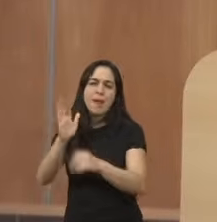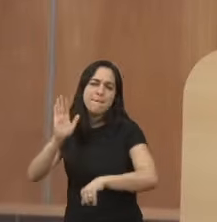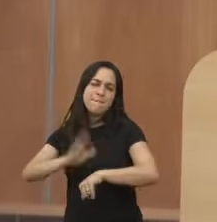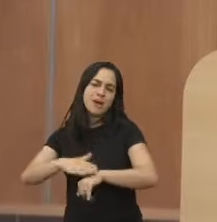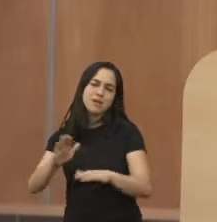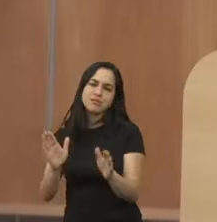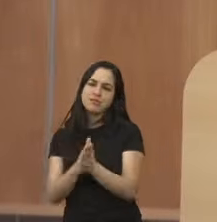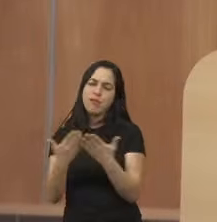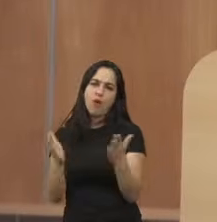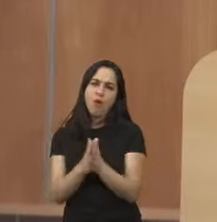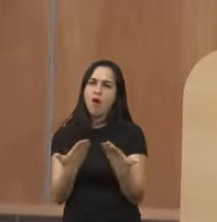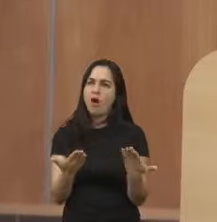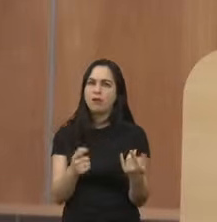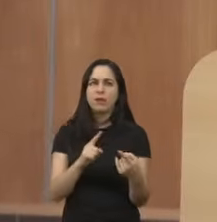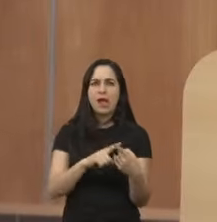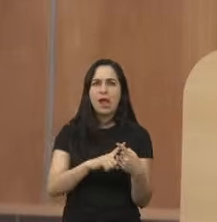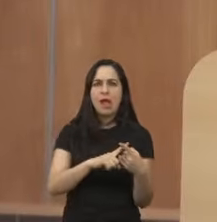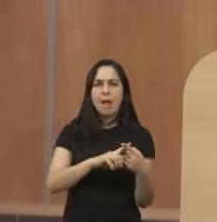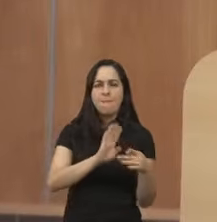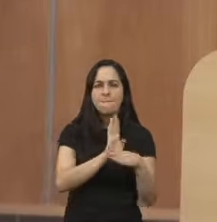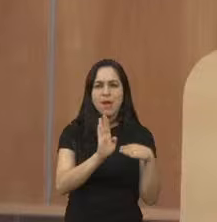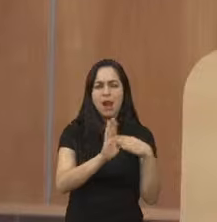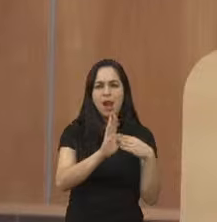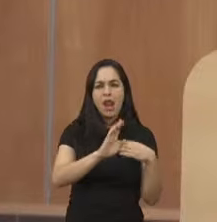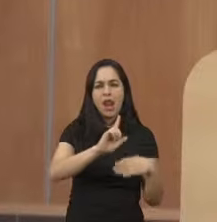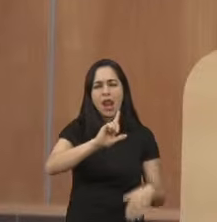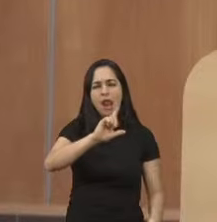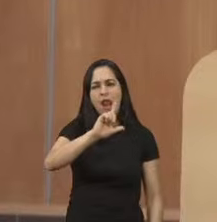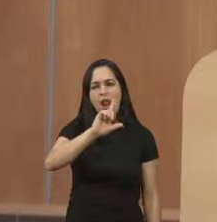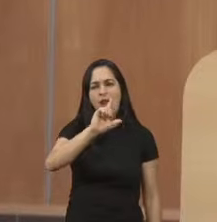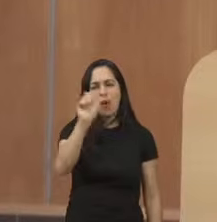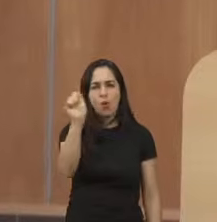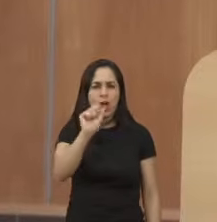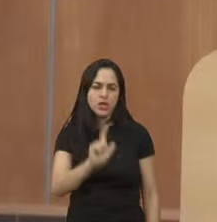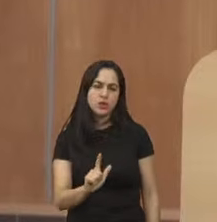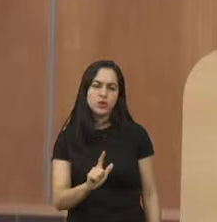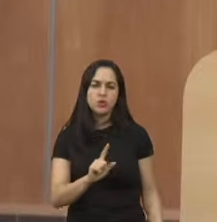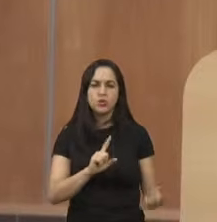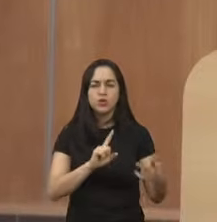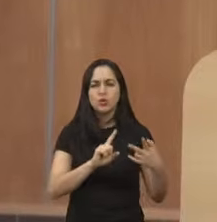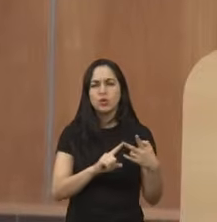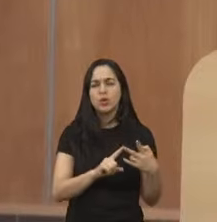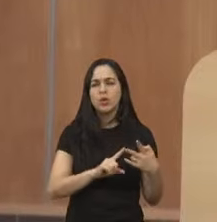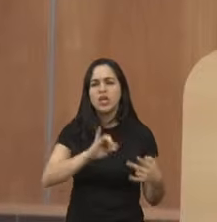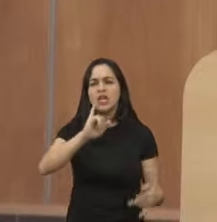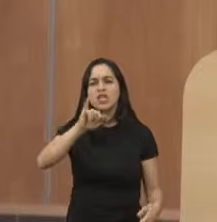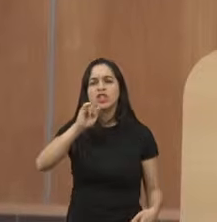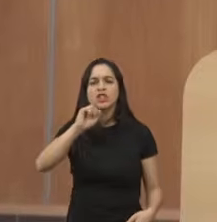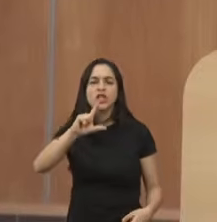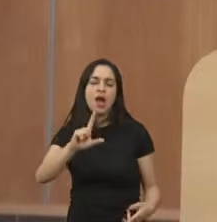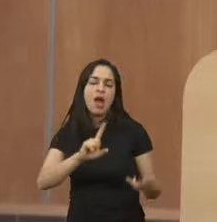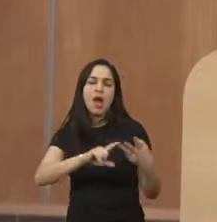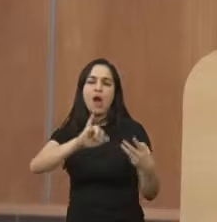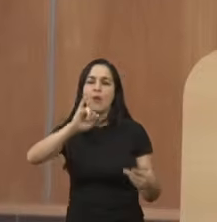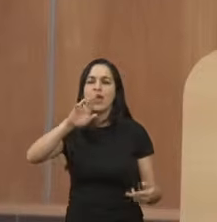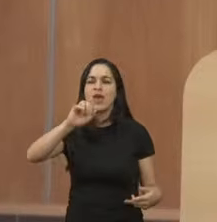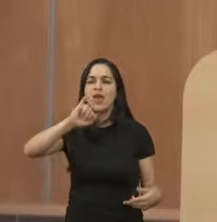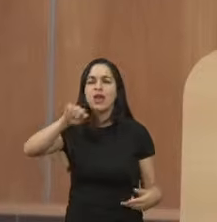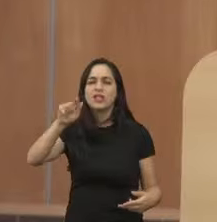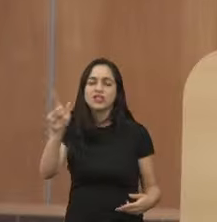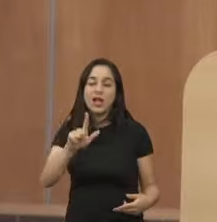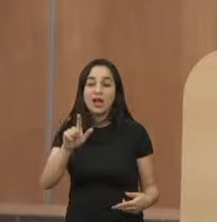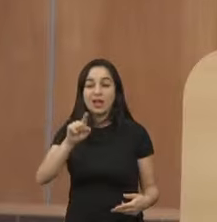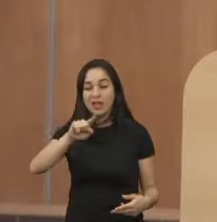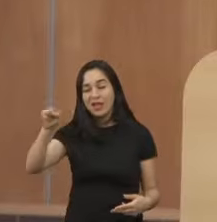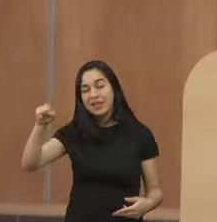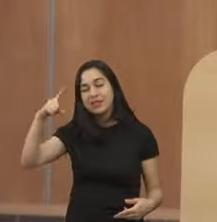que moram no Lagoa Azul 2, Veranejal, Veraneirajá, que são famílias carentes, que têm dificuldade de comprar uma casa. A gente